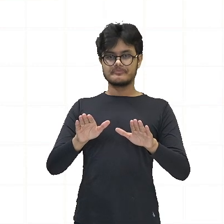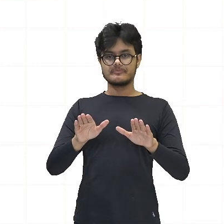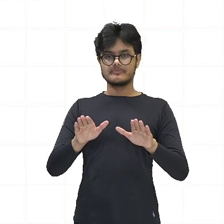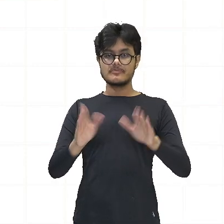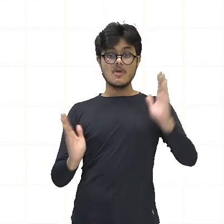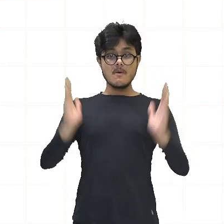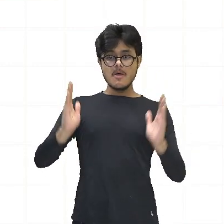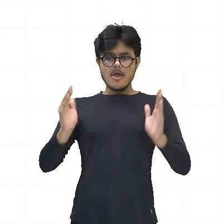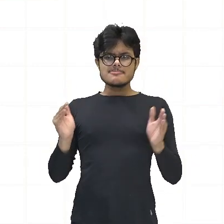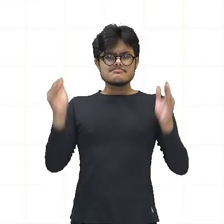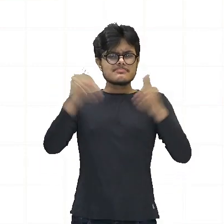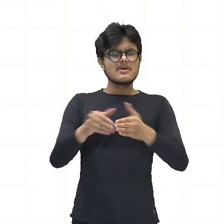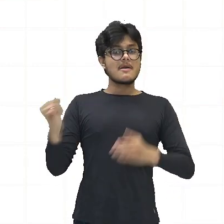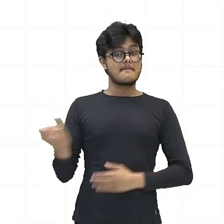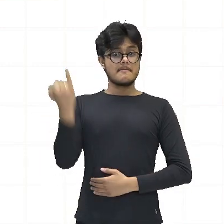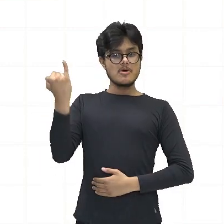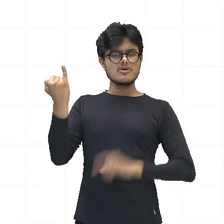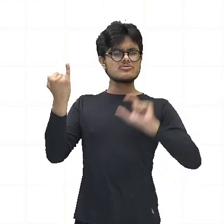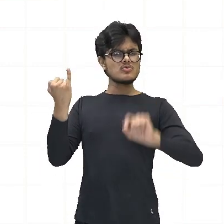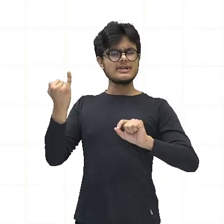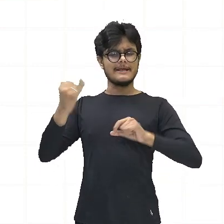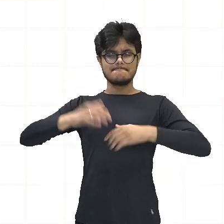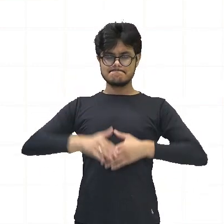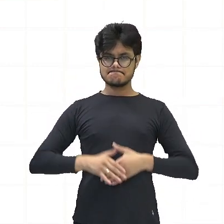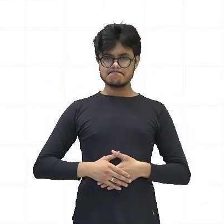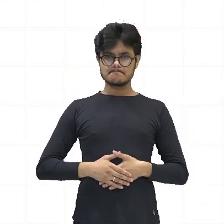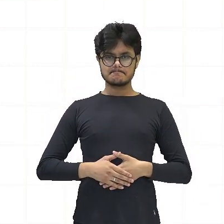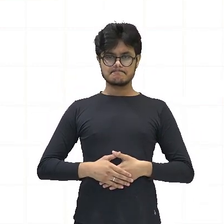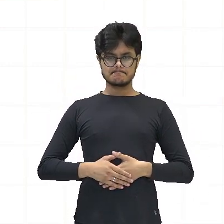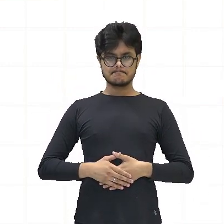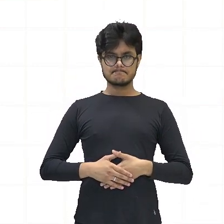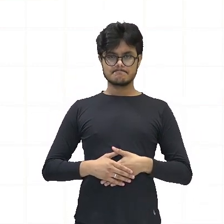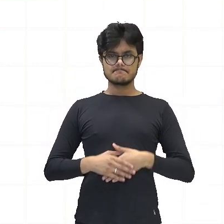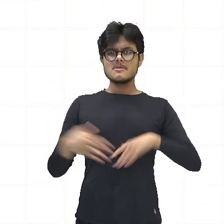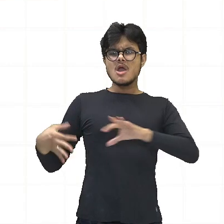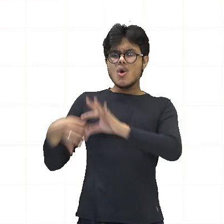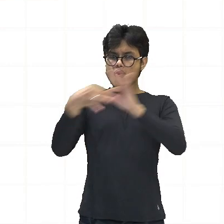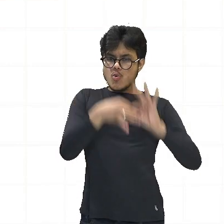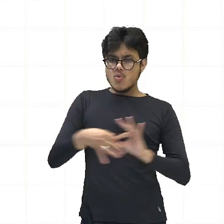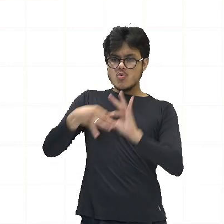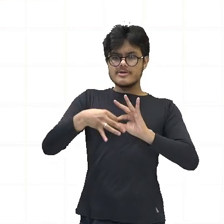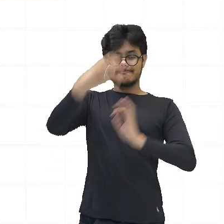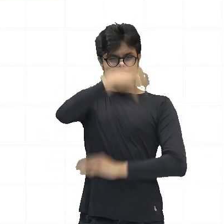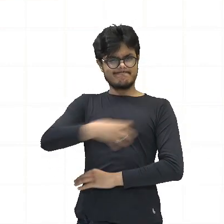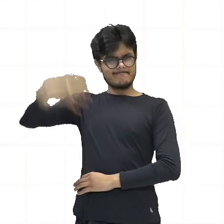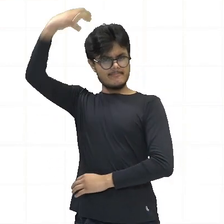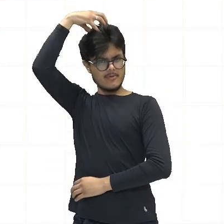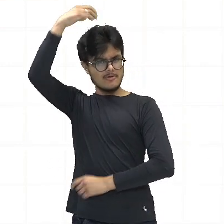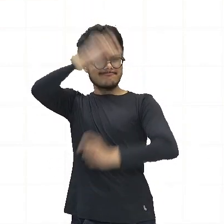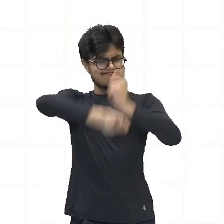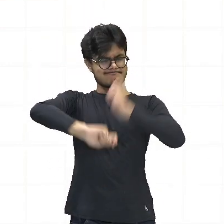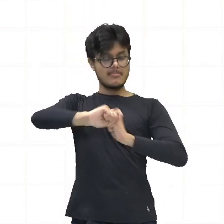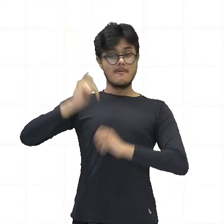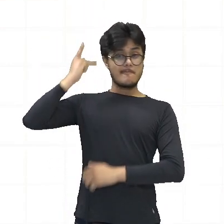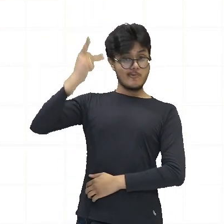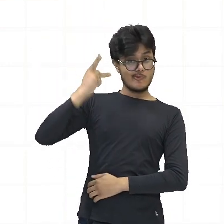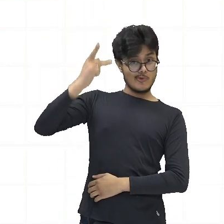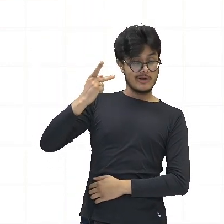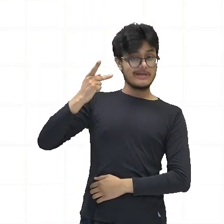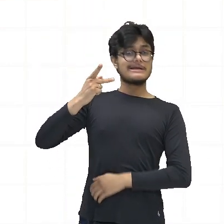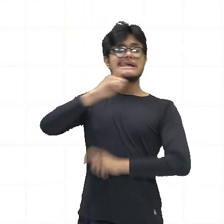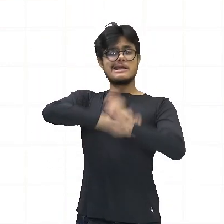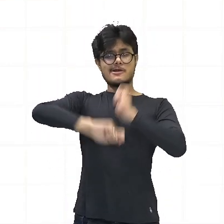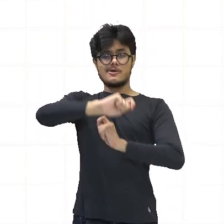mercantilismo era o pacto colonial, né? Toda a relação política, econômica, jurídica e religiosa era